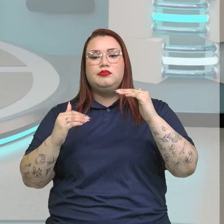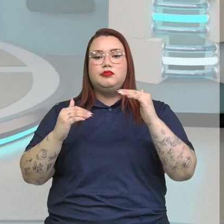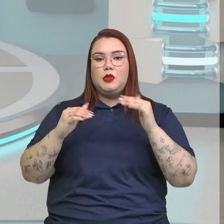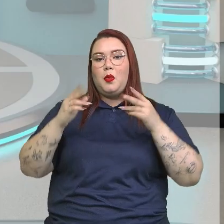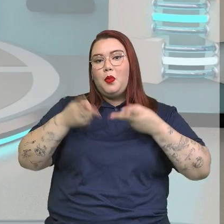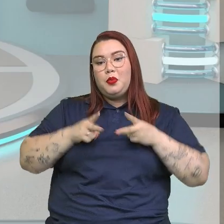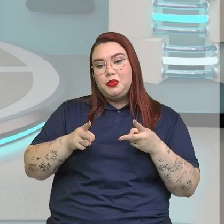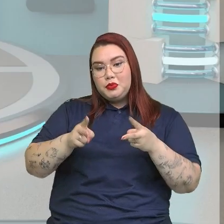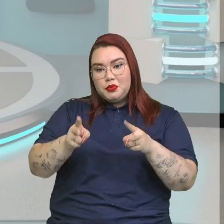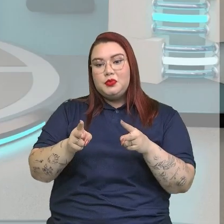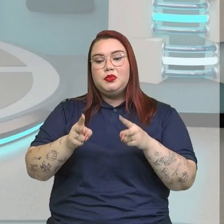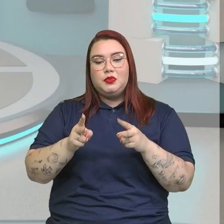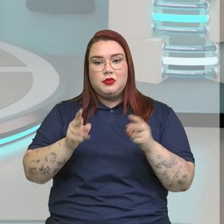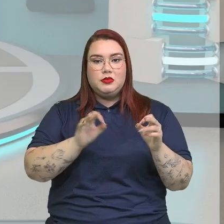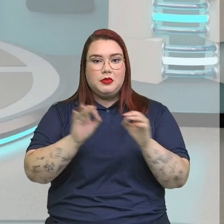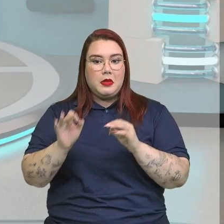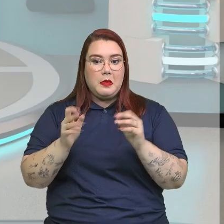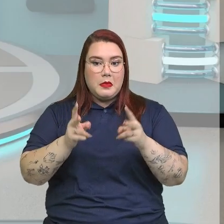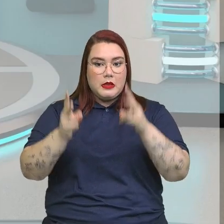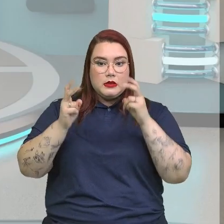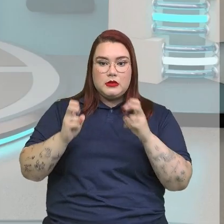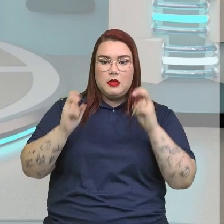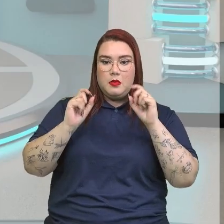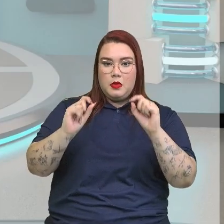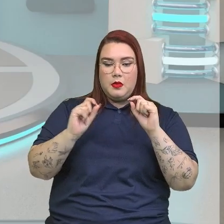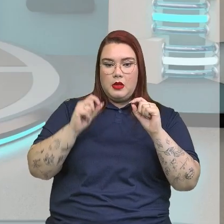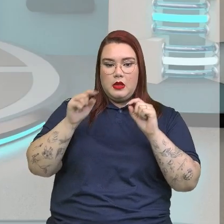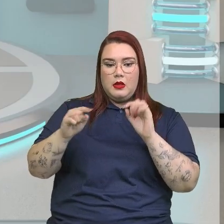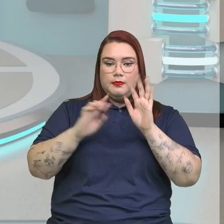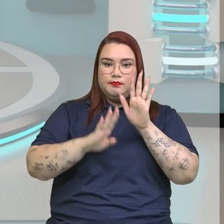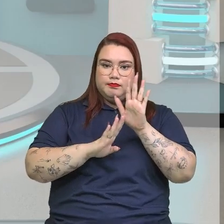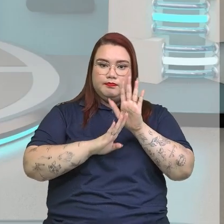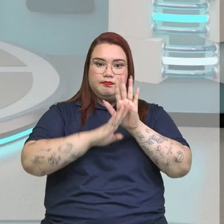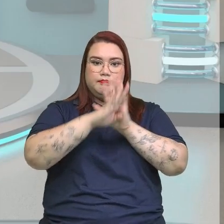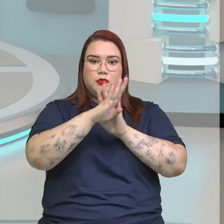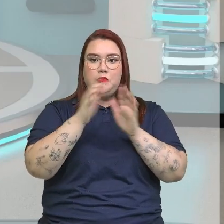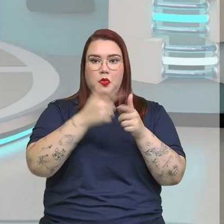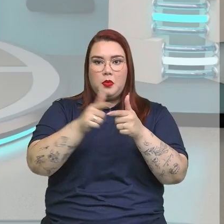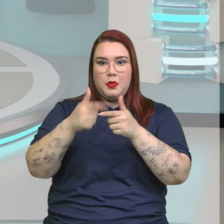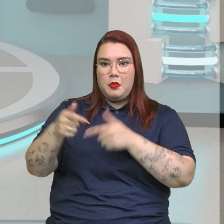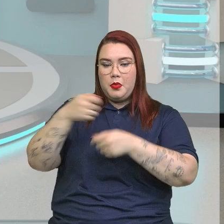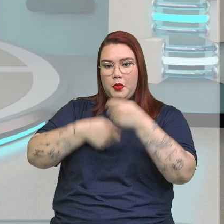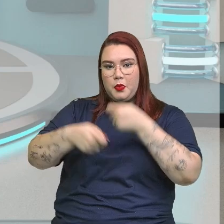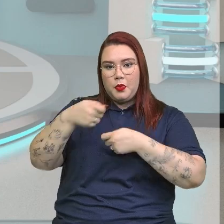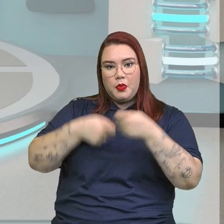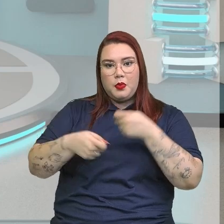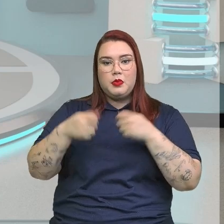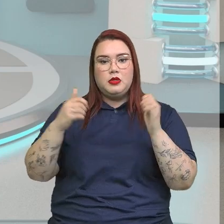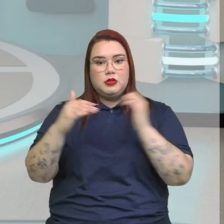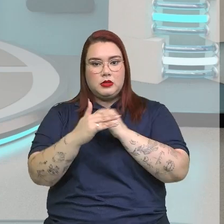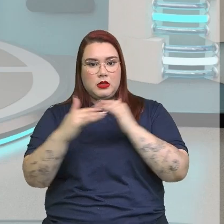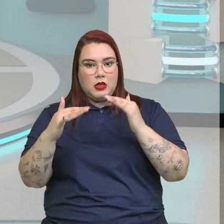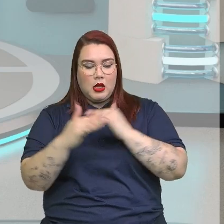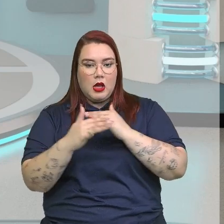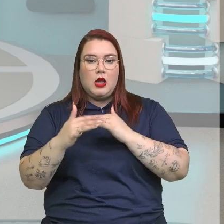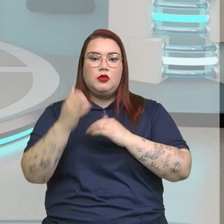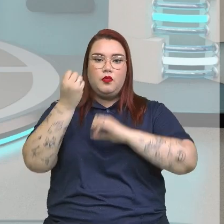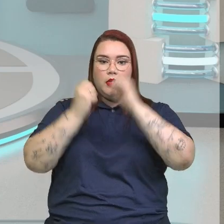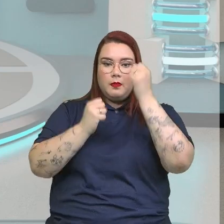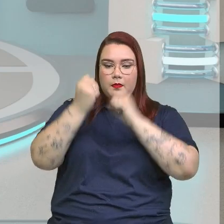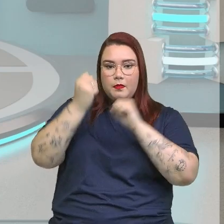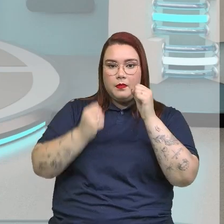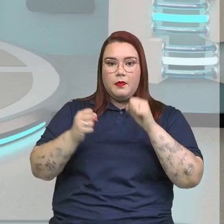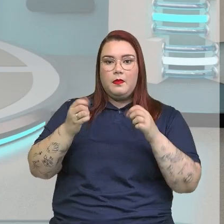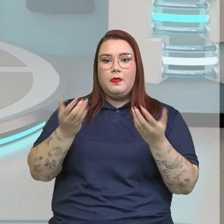existiam antes. Percebam que esse crescimento econômico também, o crescimento urbano, industrial, ele não